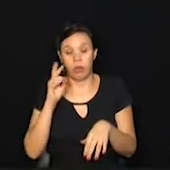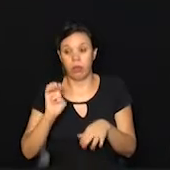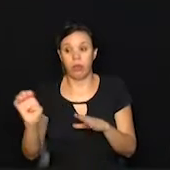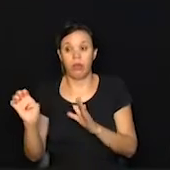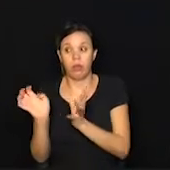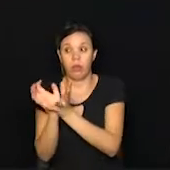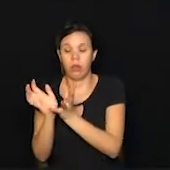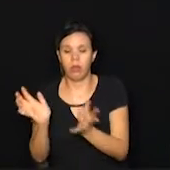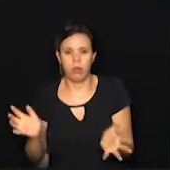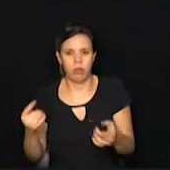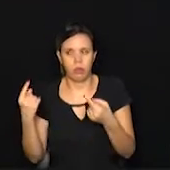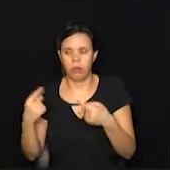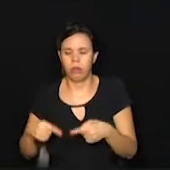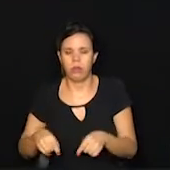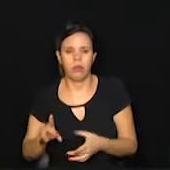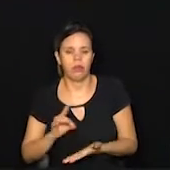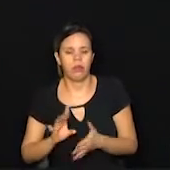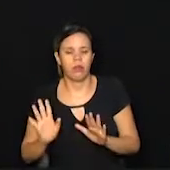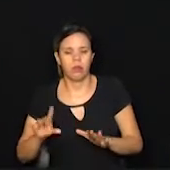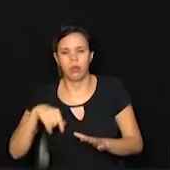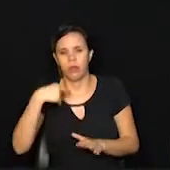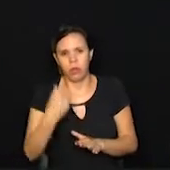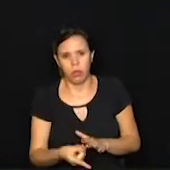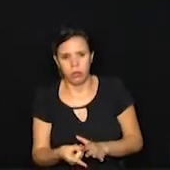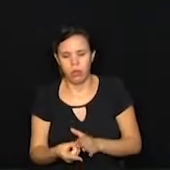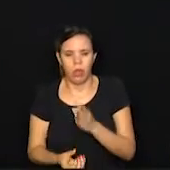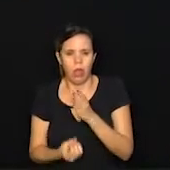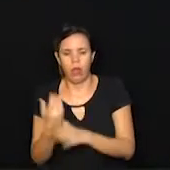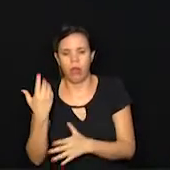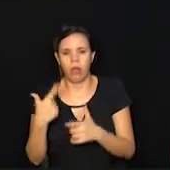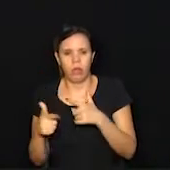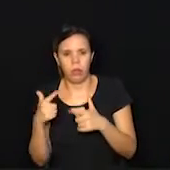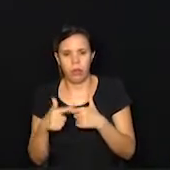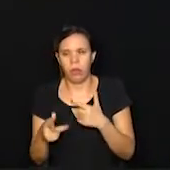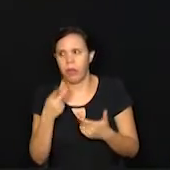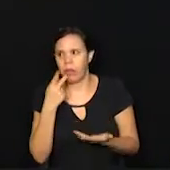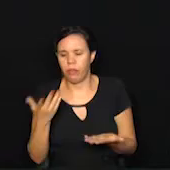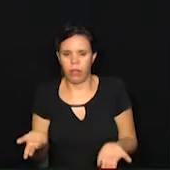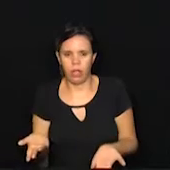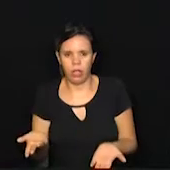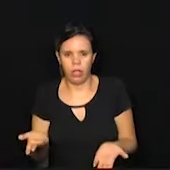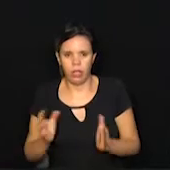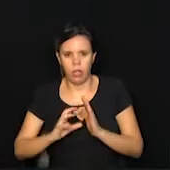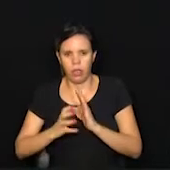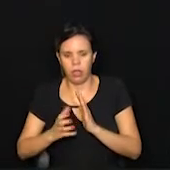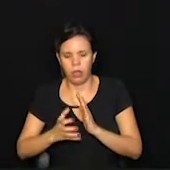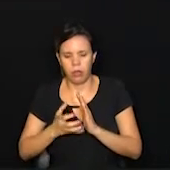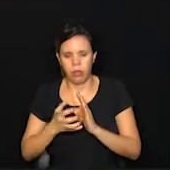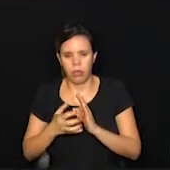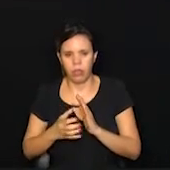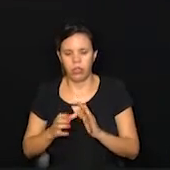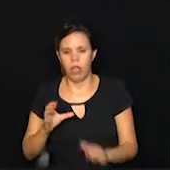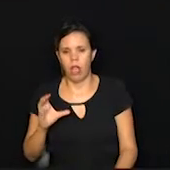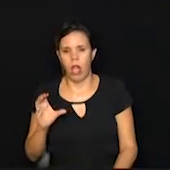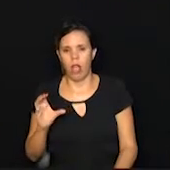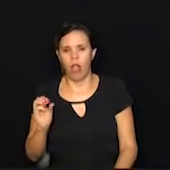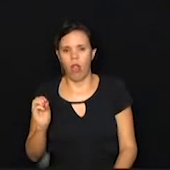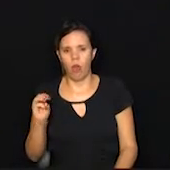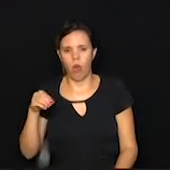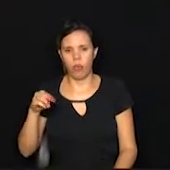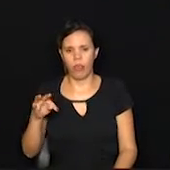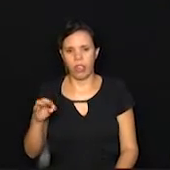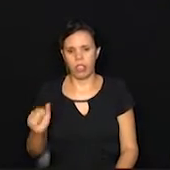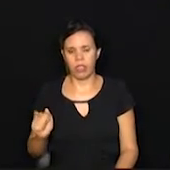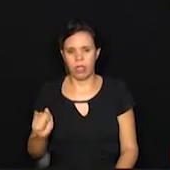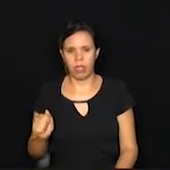da oposição logo em seguida ocorre esse episódio que eu falei do Partido Comunista do Brasil a Guerrilha do Araguaia é